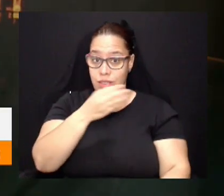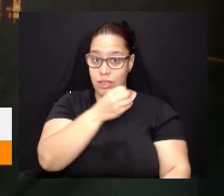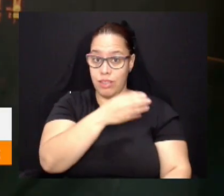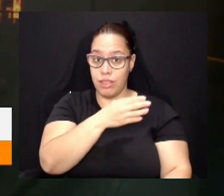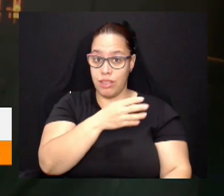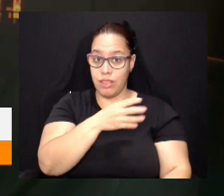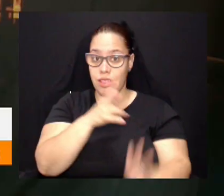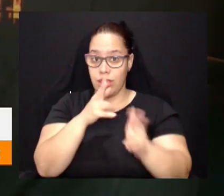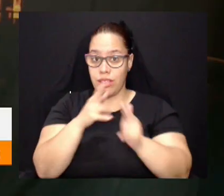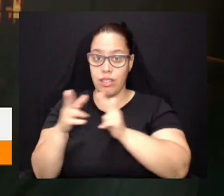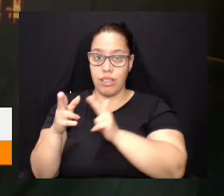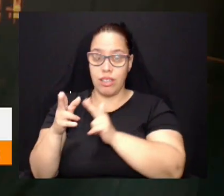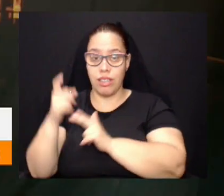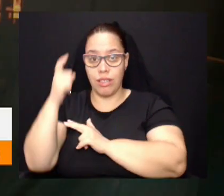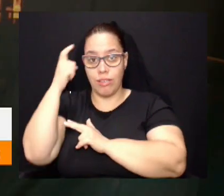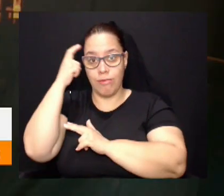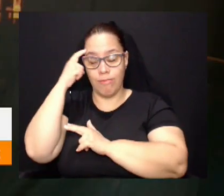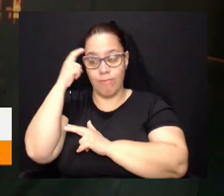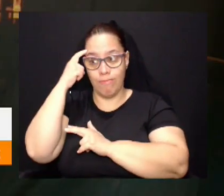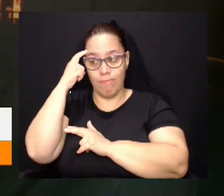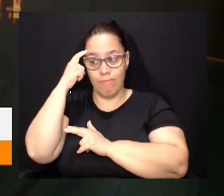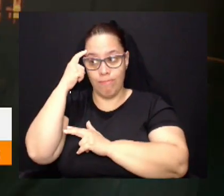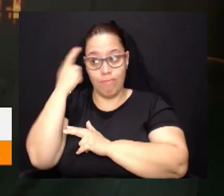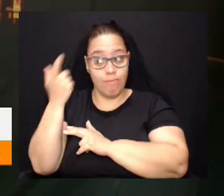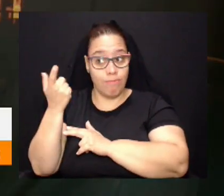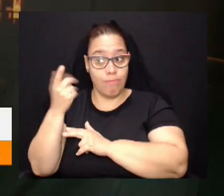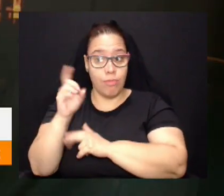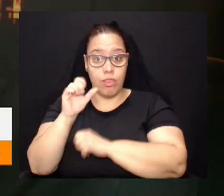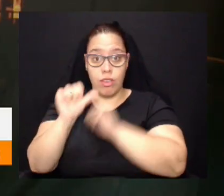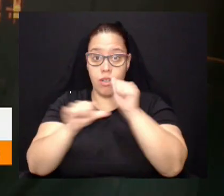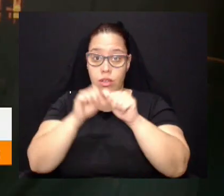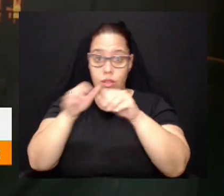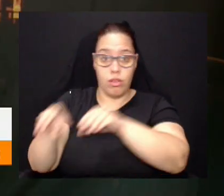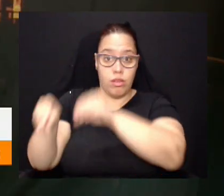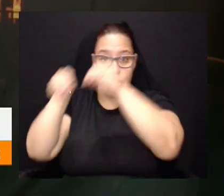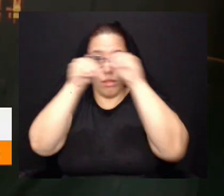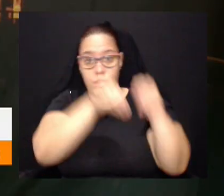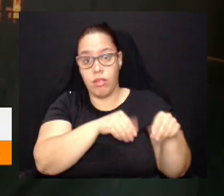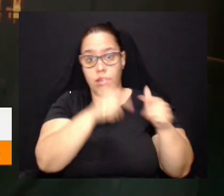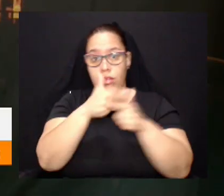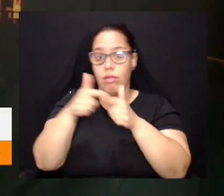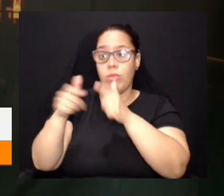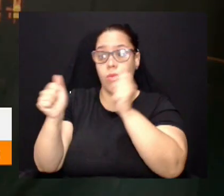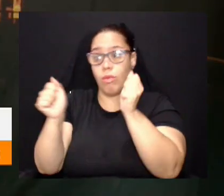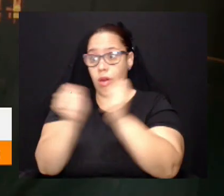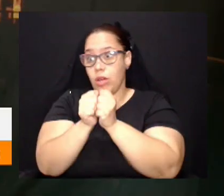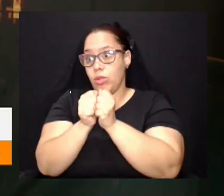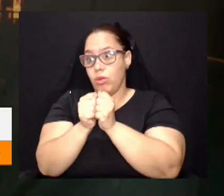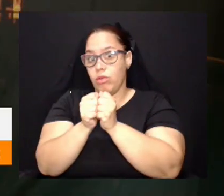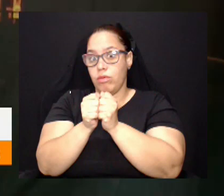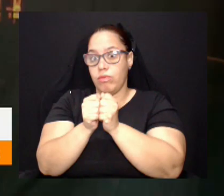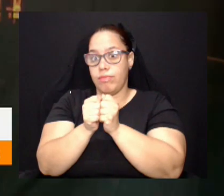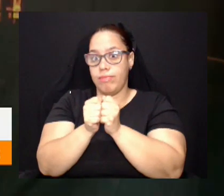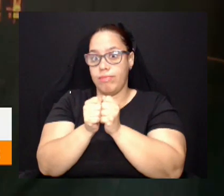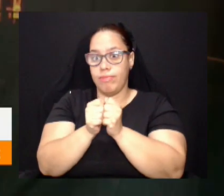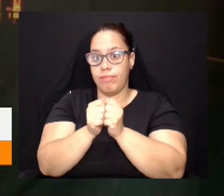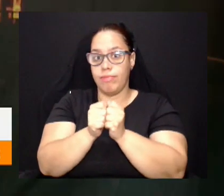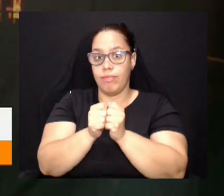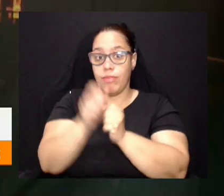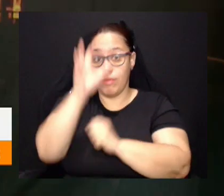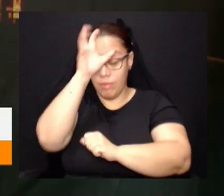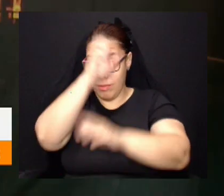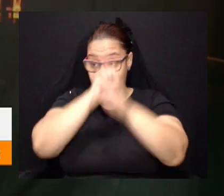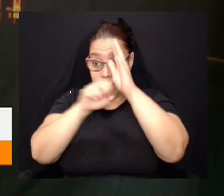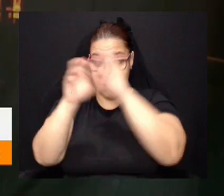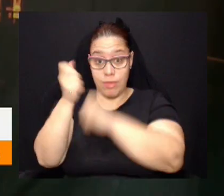com o mesmo pensamento, Sim. né? Você só está mudando o lugar e o problema ele vai com você. né? Você tem que aprender a administrar a